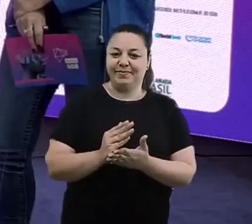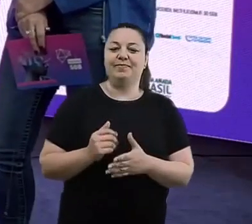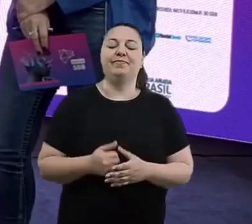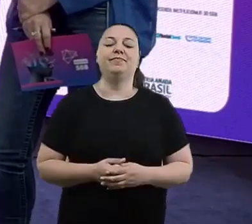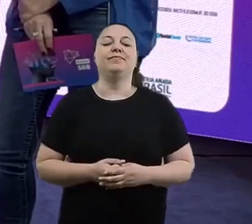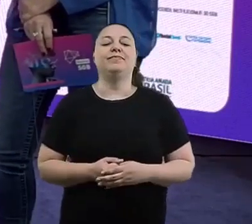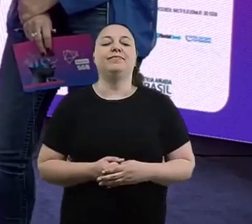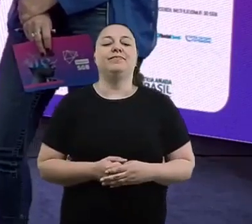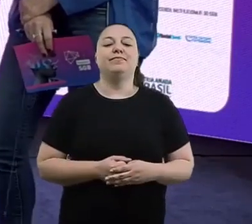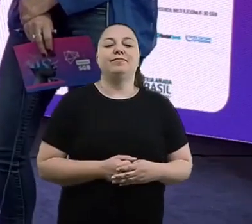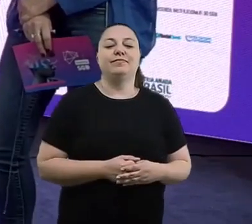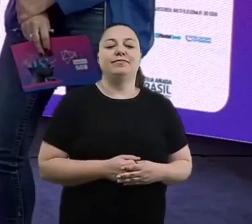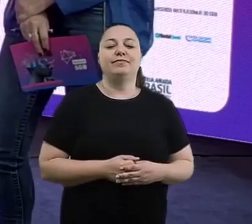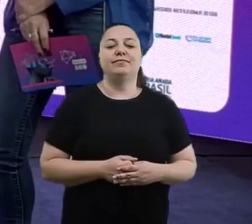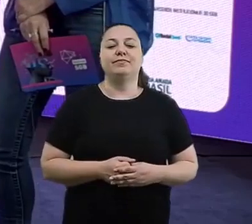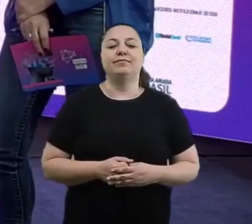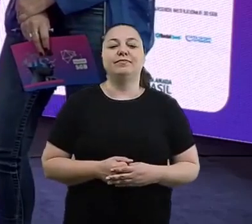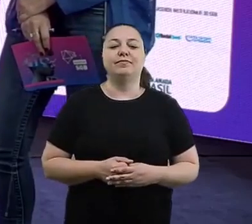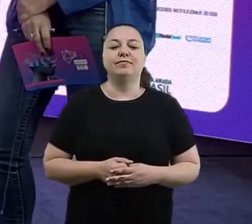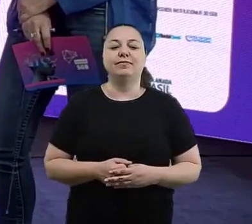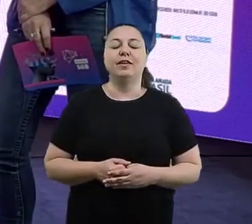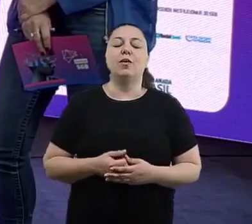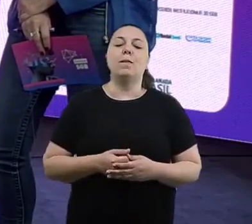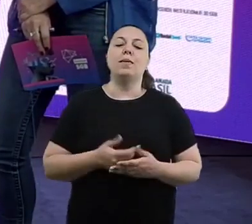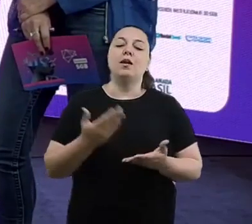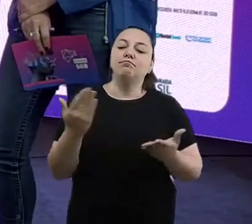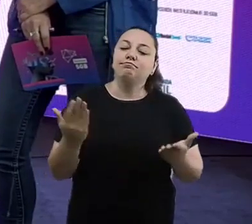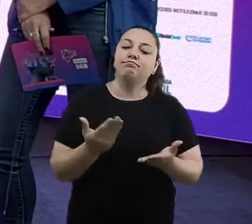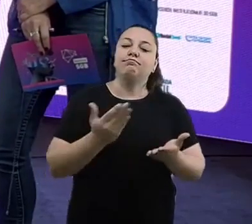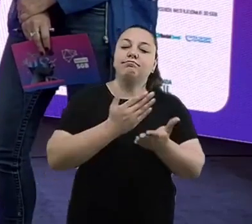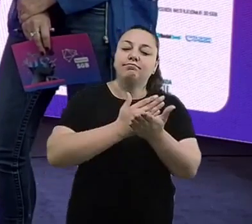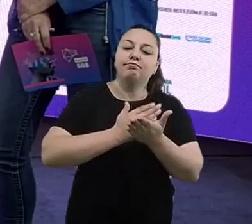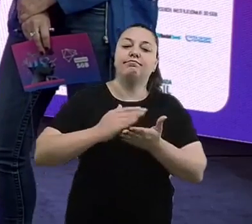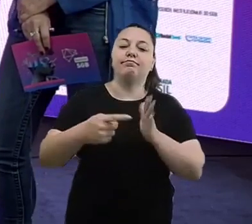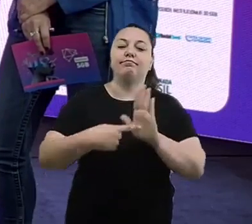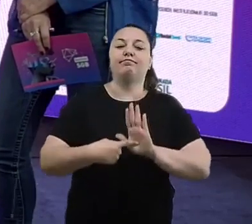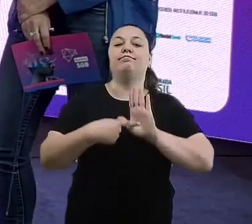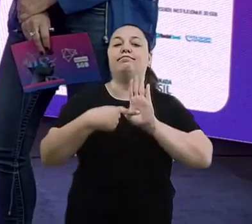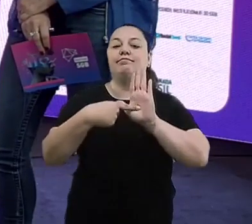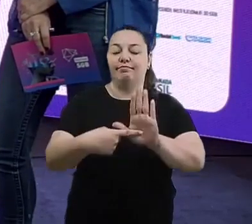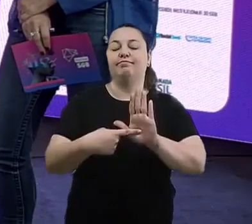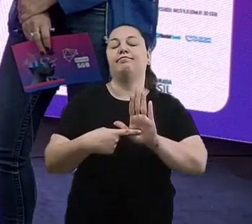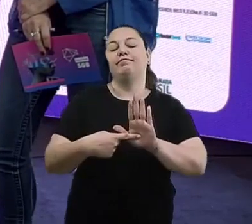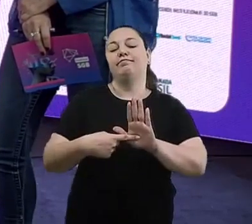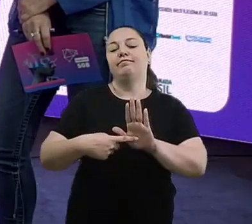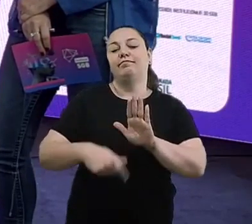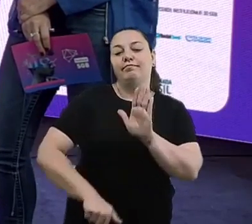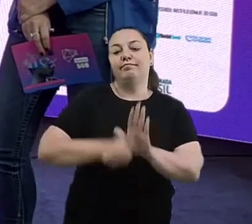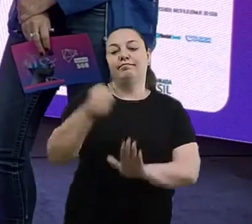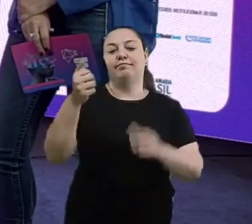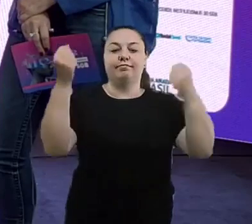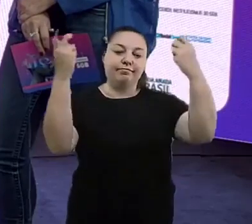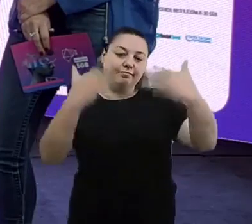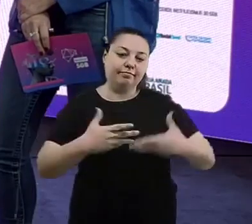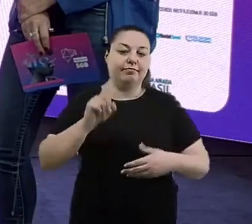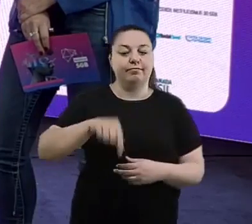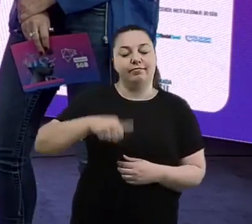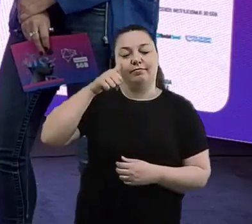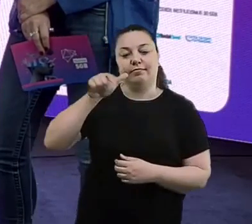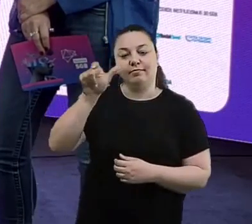então, agora, para apresentar esse nosso a primeira rodada de pitches, a Maria Laura Starling, representando o